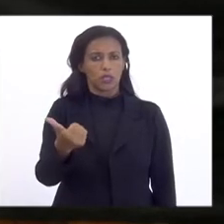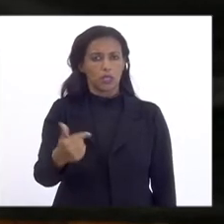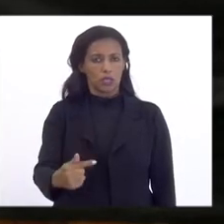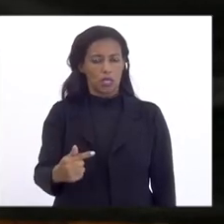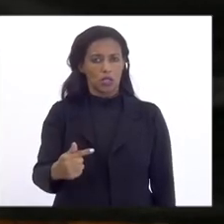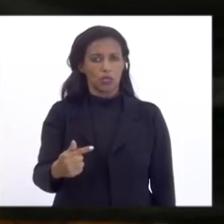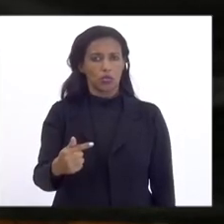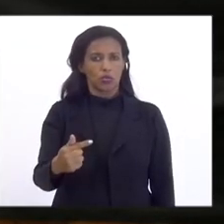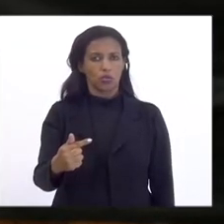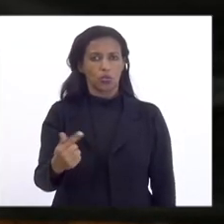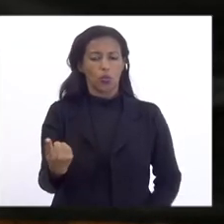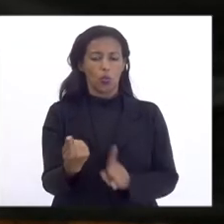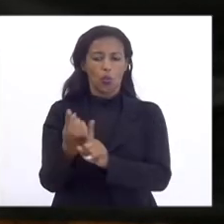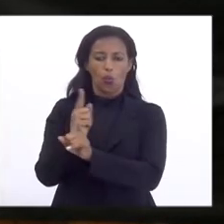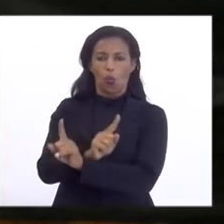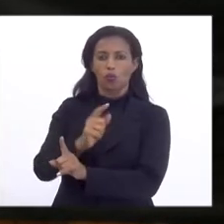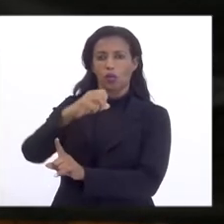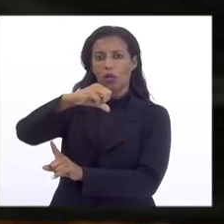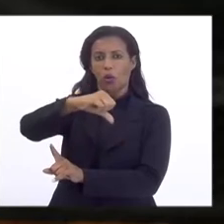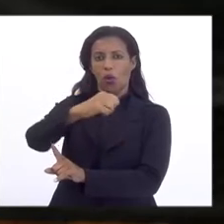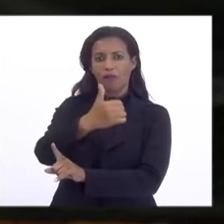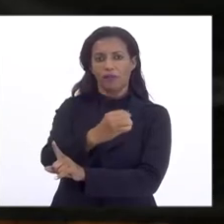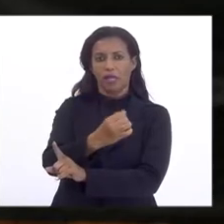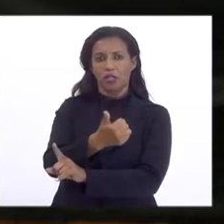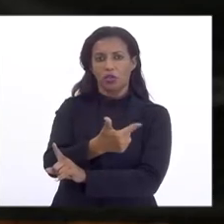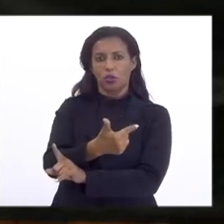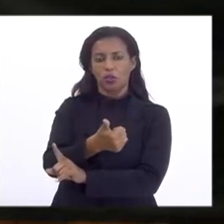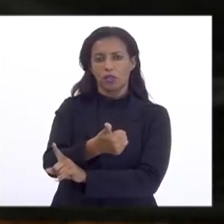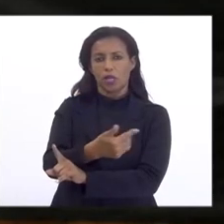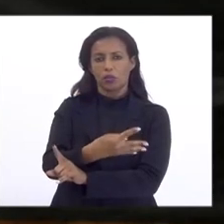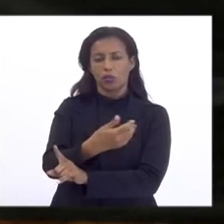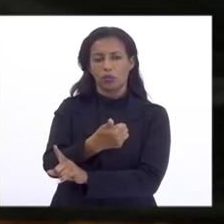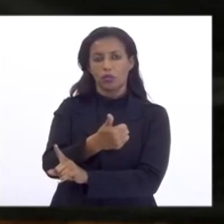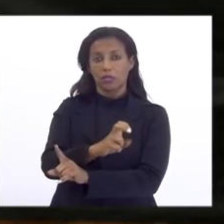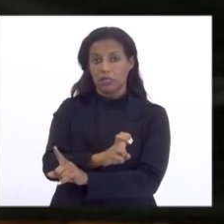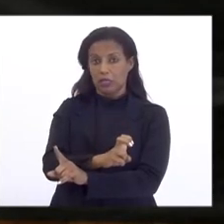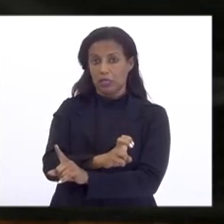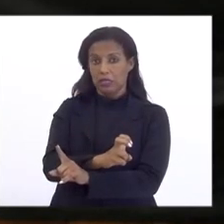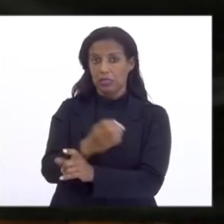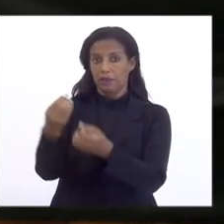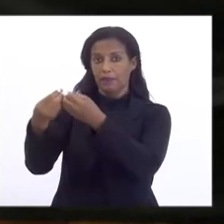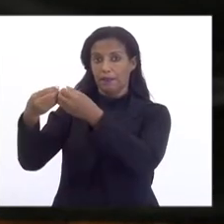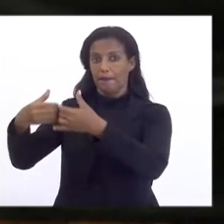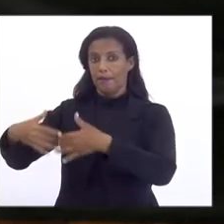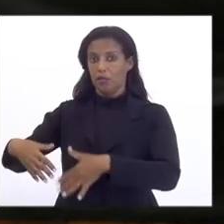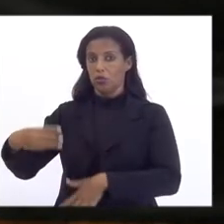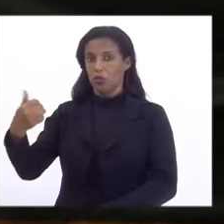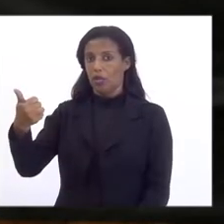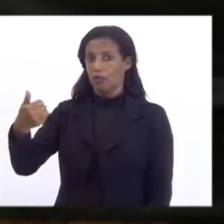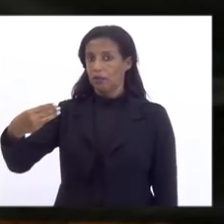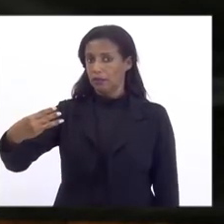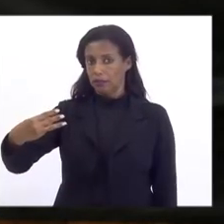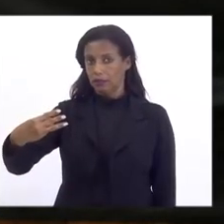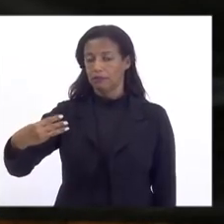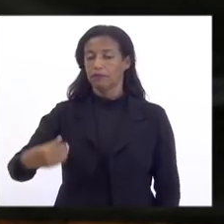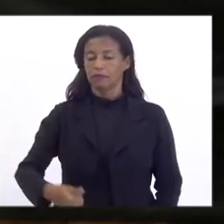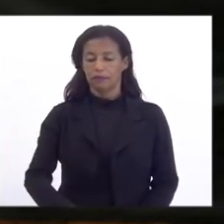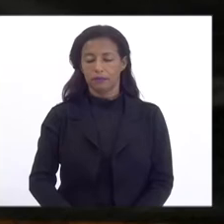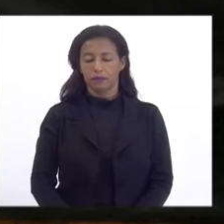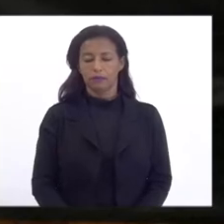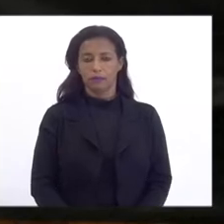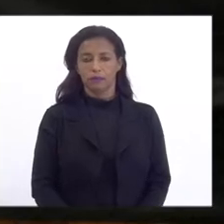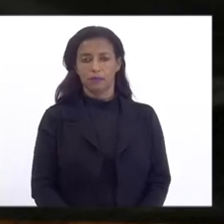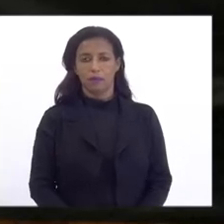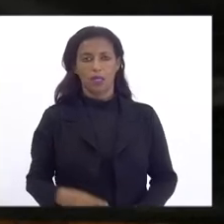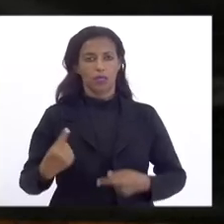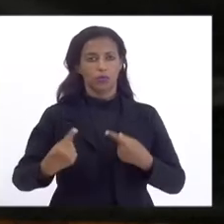17. Contrárias emendas 9, 10, 12, 14 e 15. Prejudicada a emenda 13.